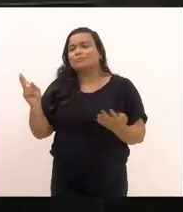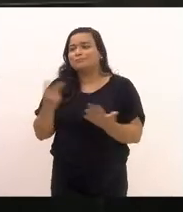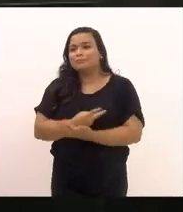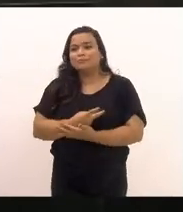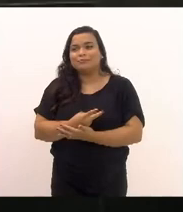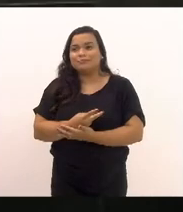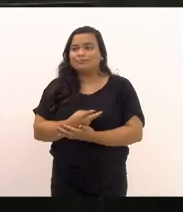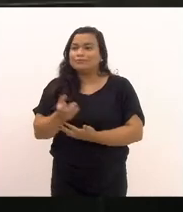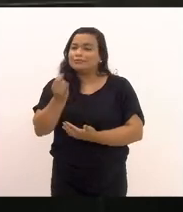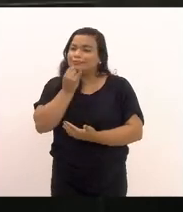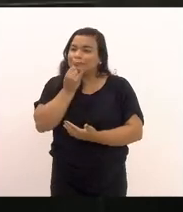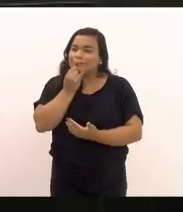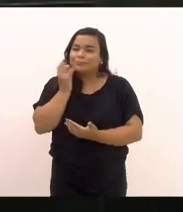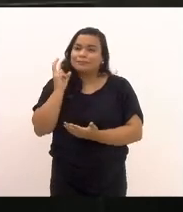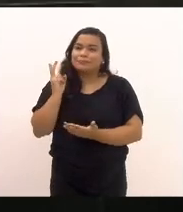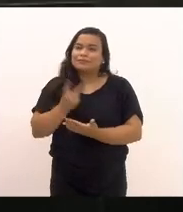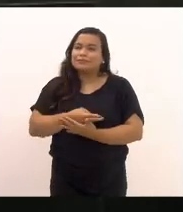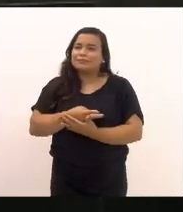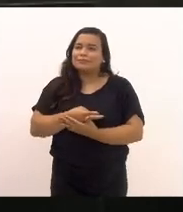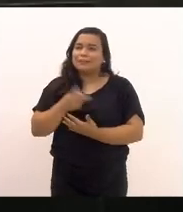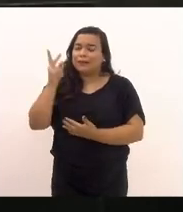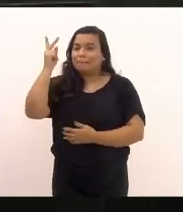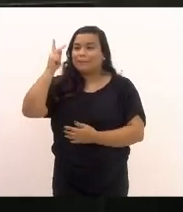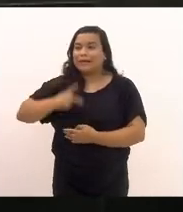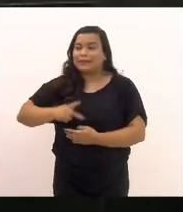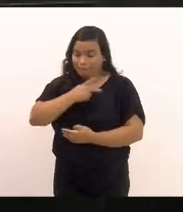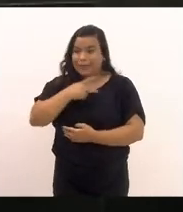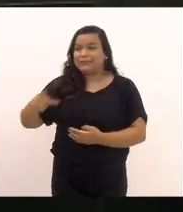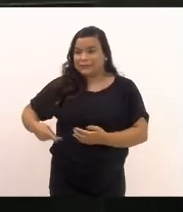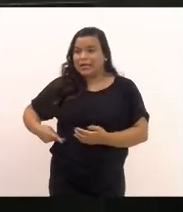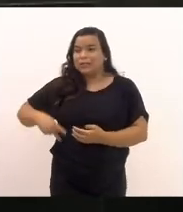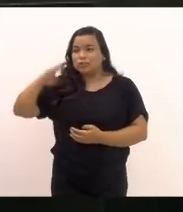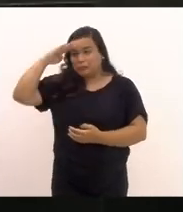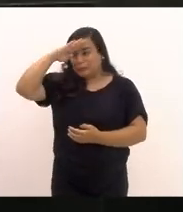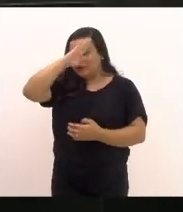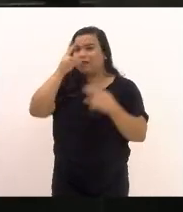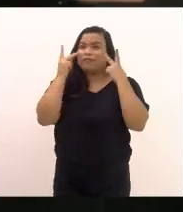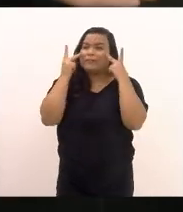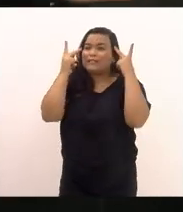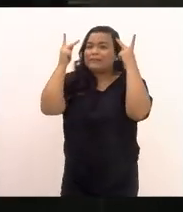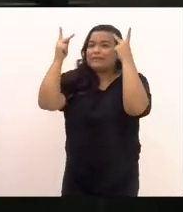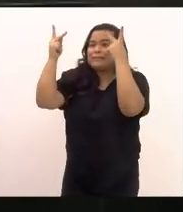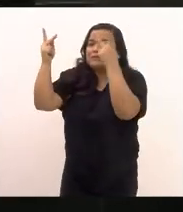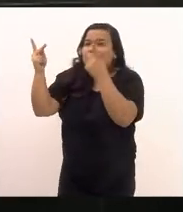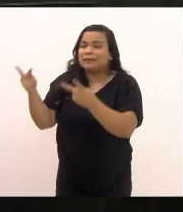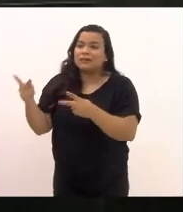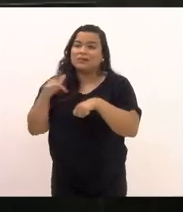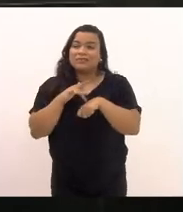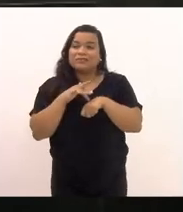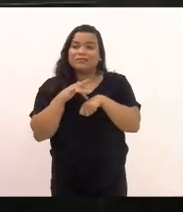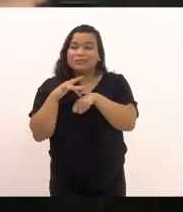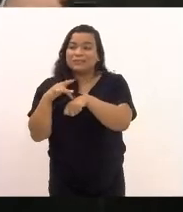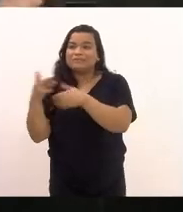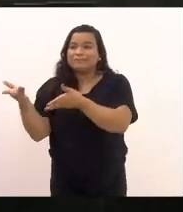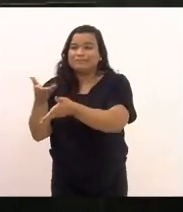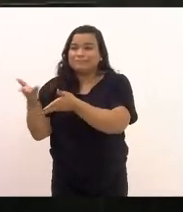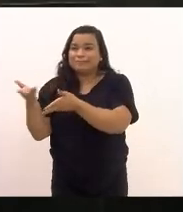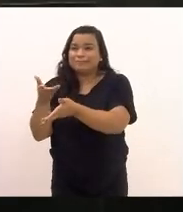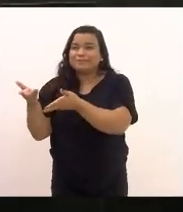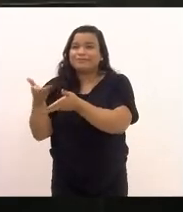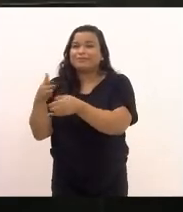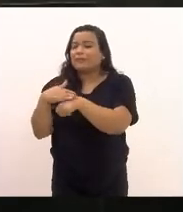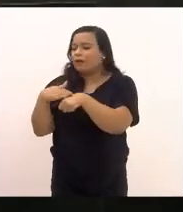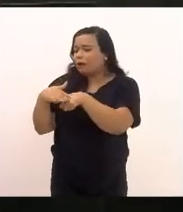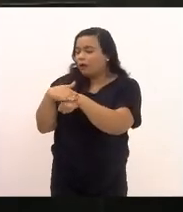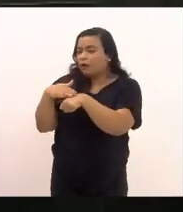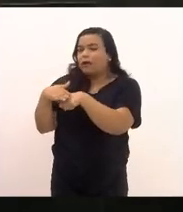episódio vexatório da visita do presidente Jair Bolsonaro, né, fingindo ser diplomata, fingindo estar mediando o conflito, dando